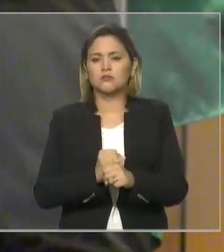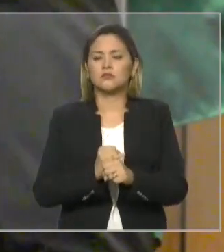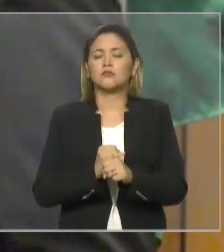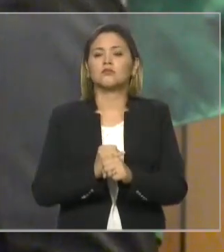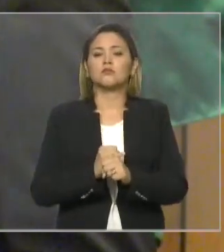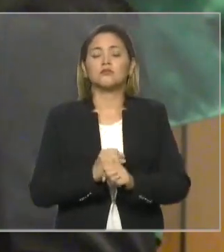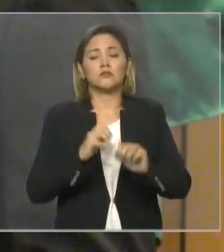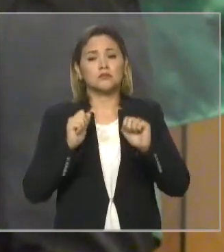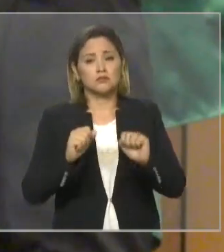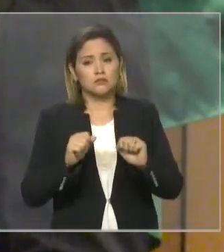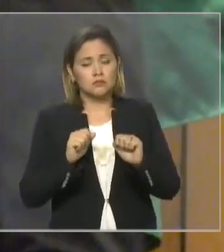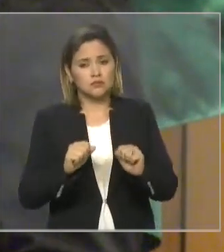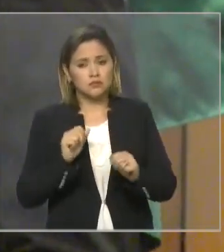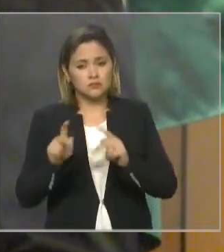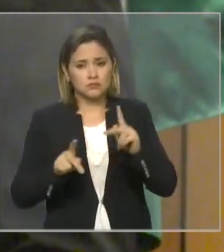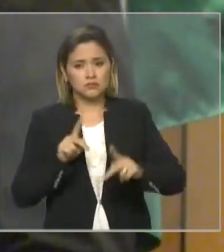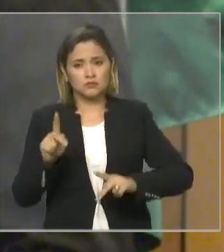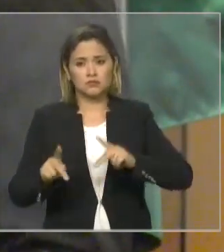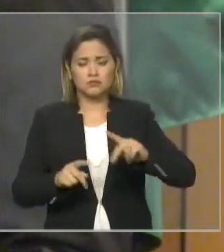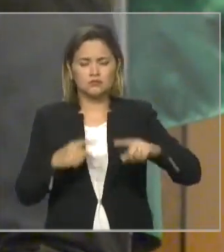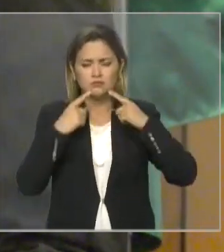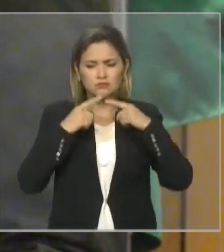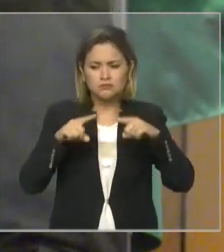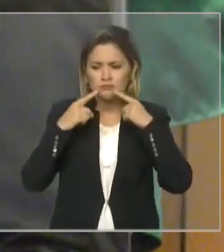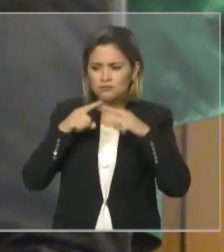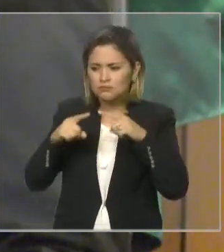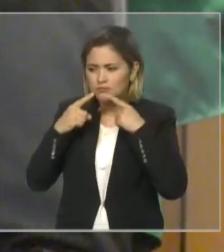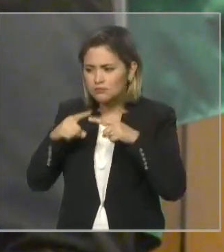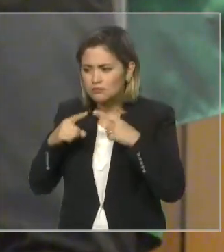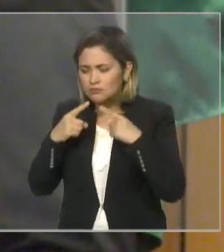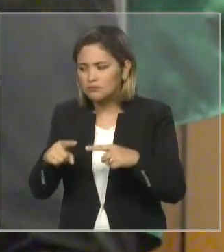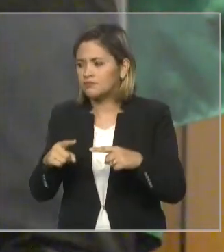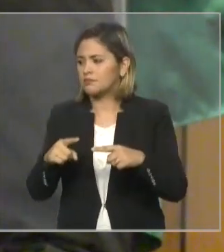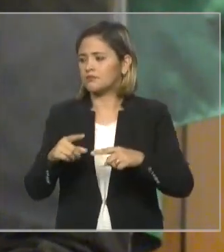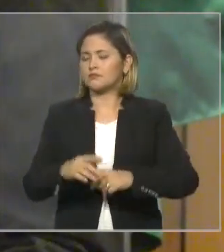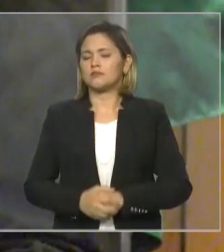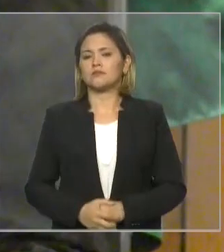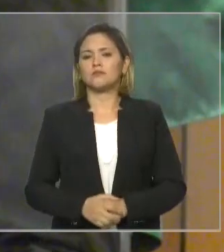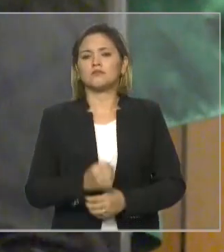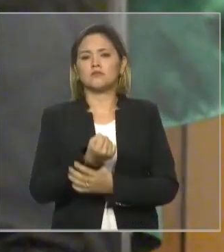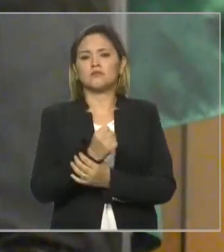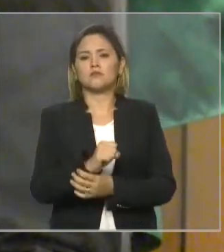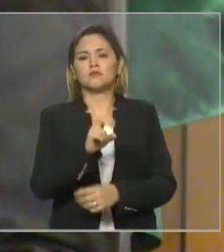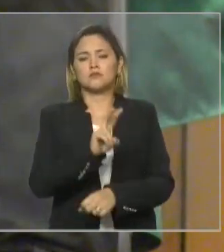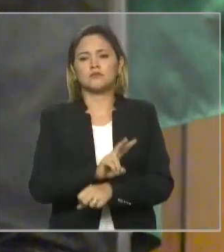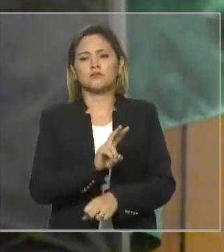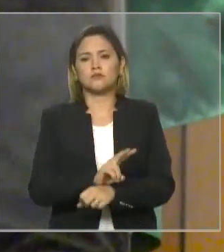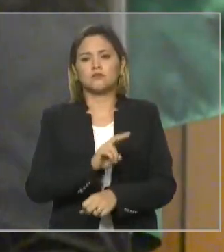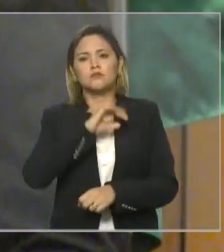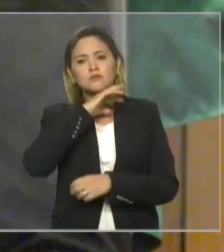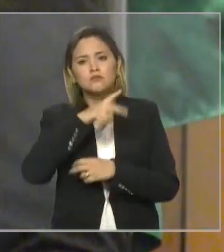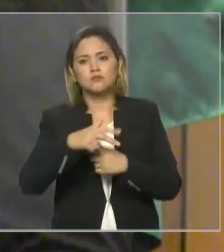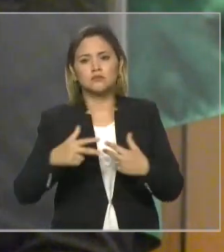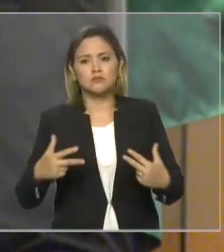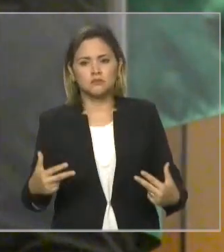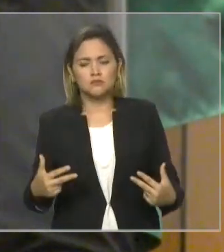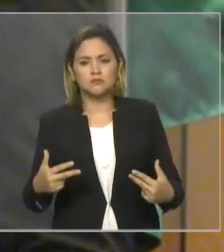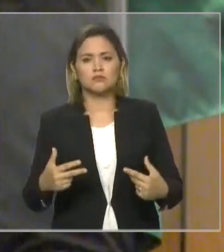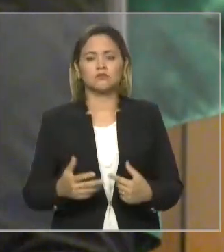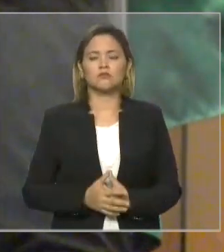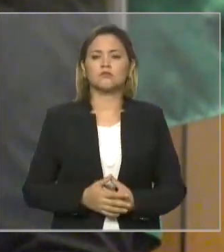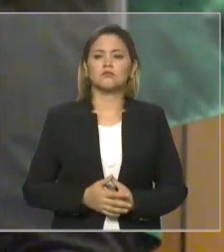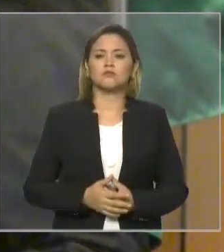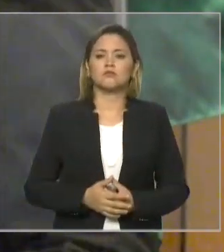acompanhar essas investigações para garantir realmente a defesa desses animais para combater os maus